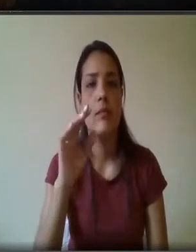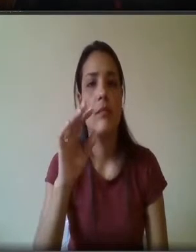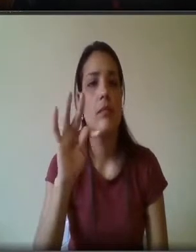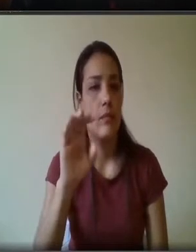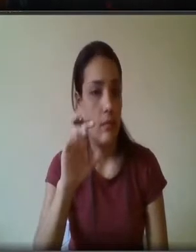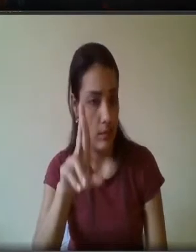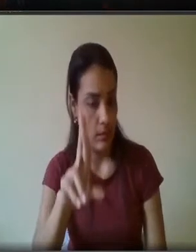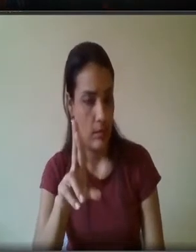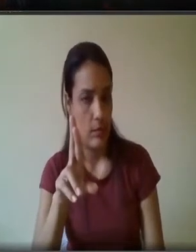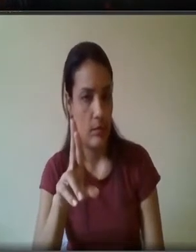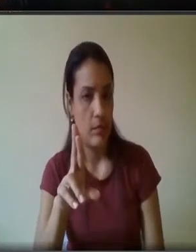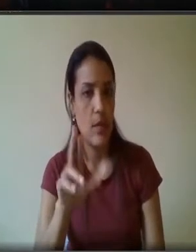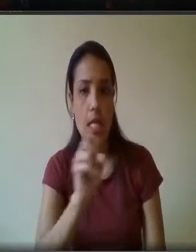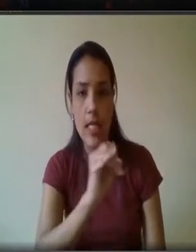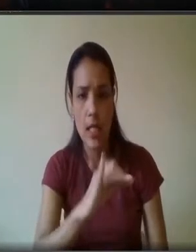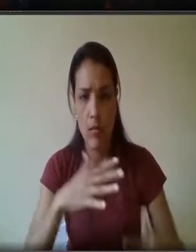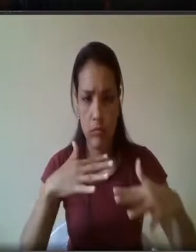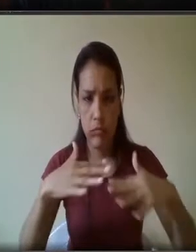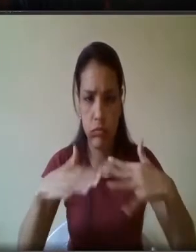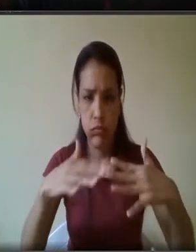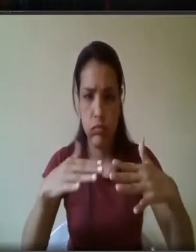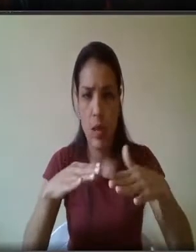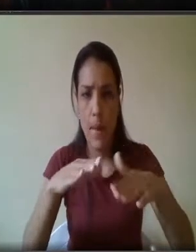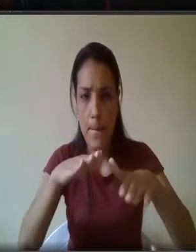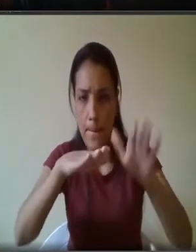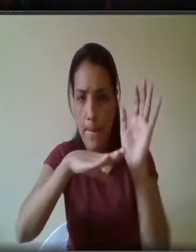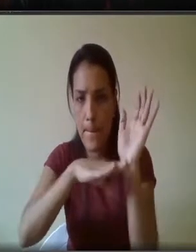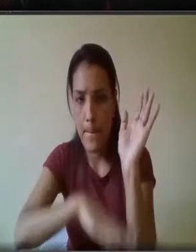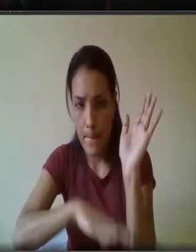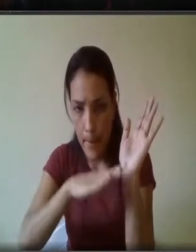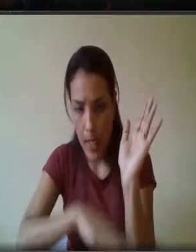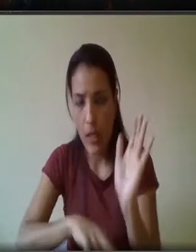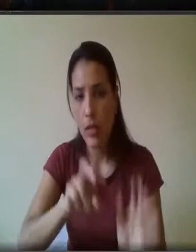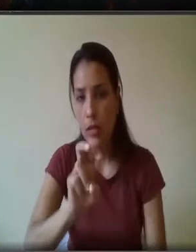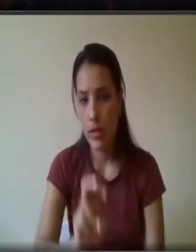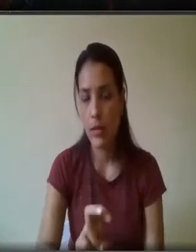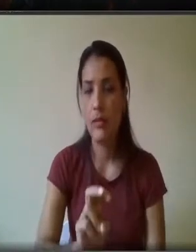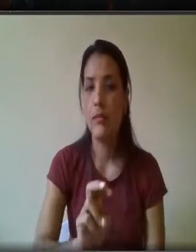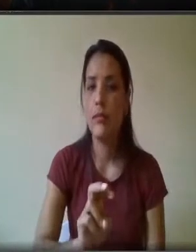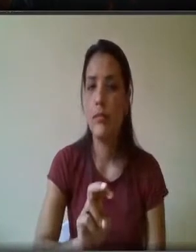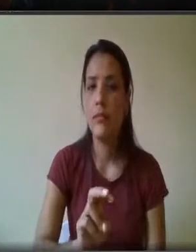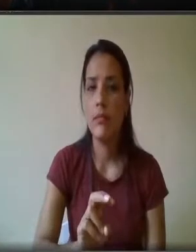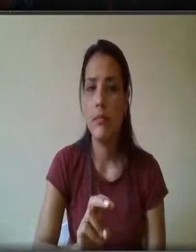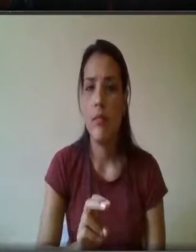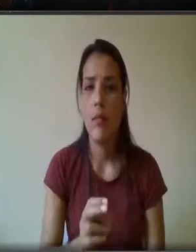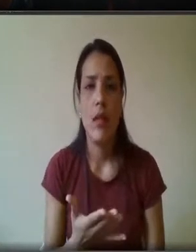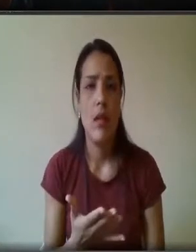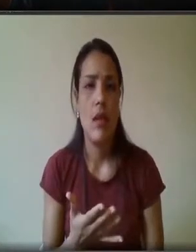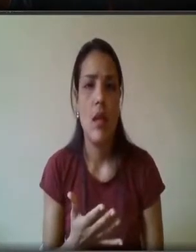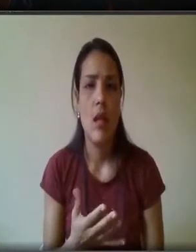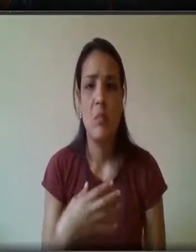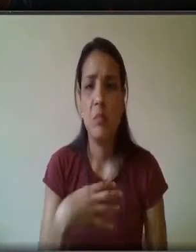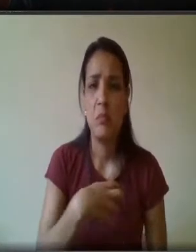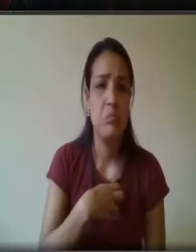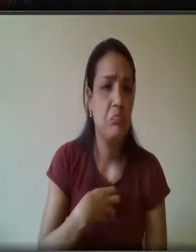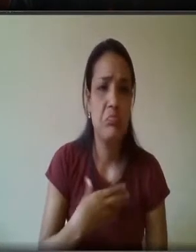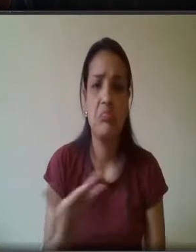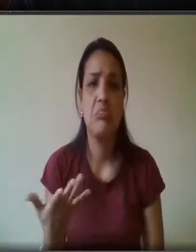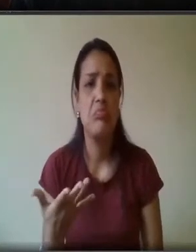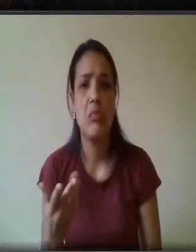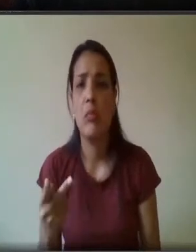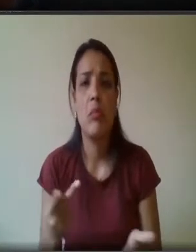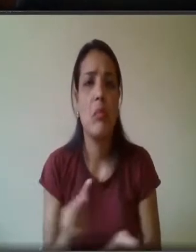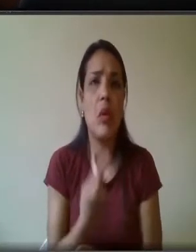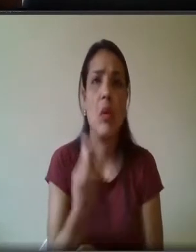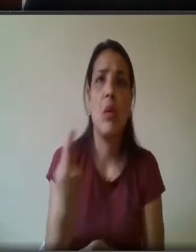na escala, geralmente ele não traz nenhum dano, por exemplo, não vai fazer